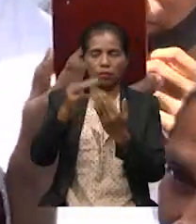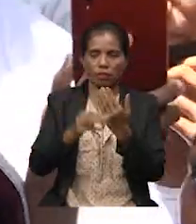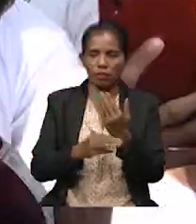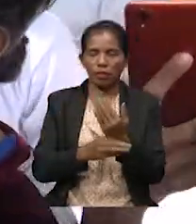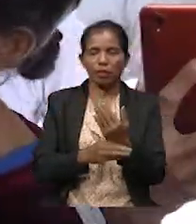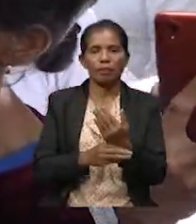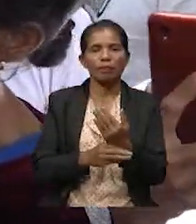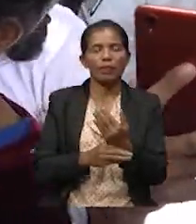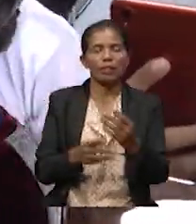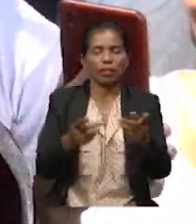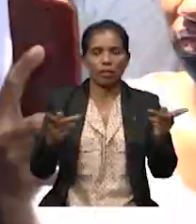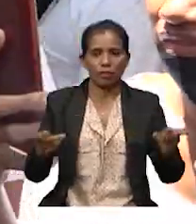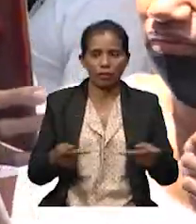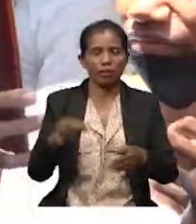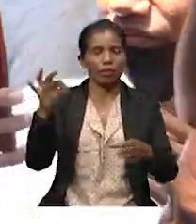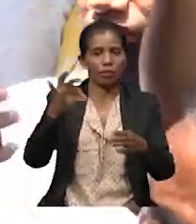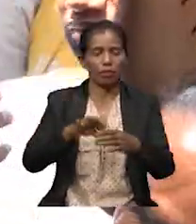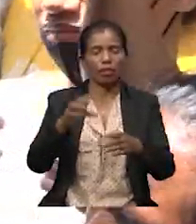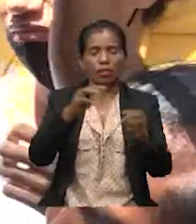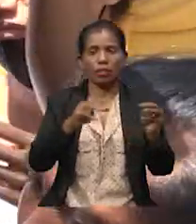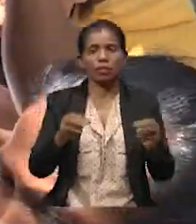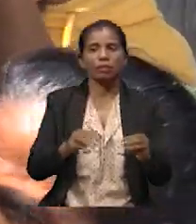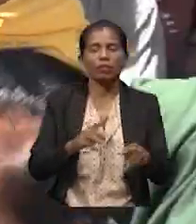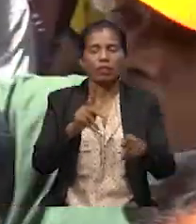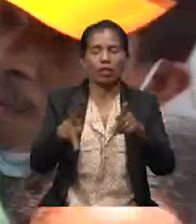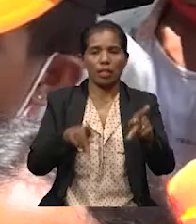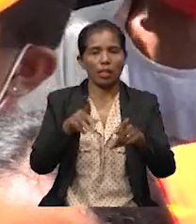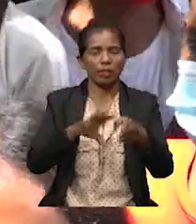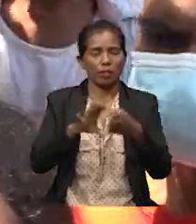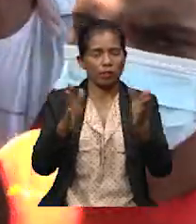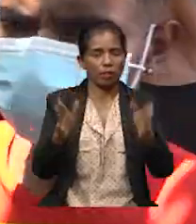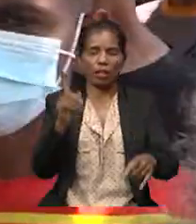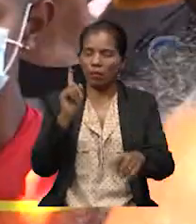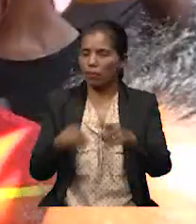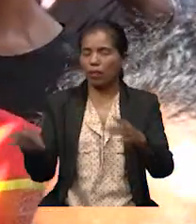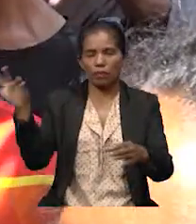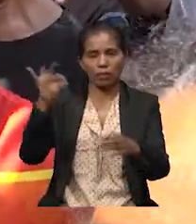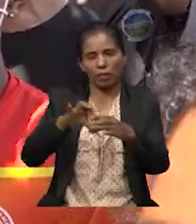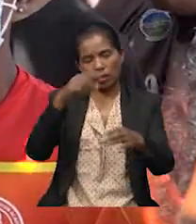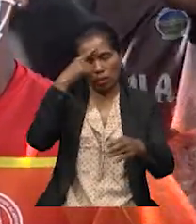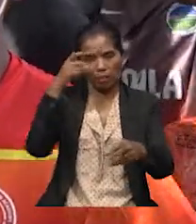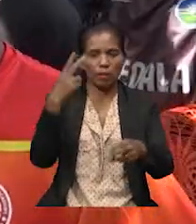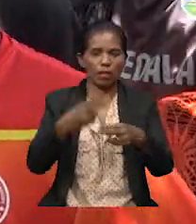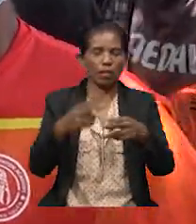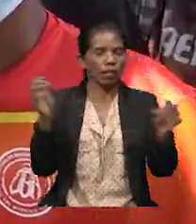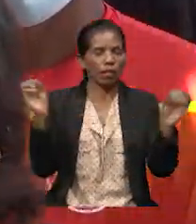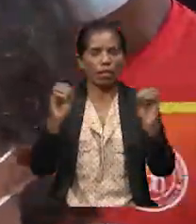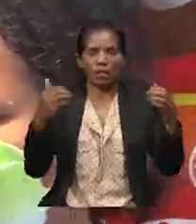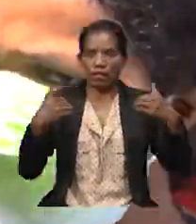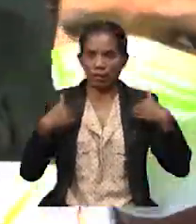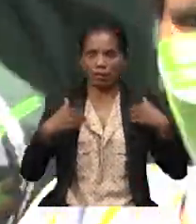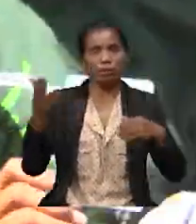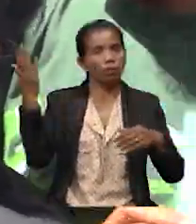E a centro de votação paralelo, mas eleitores la beletuir votação, também naran la ia lista, mas que antes, né?